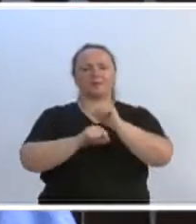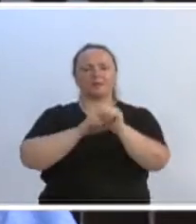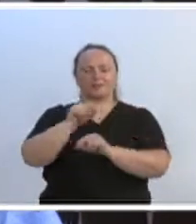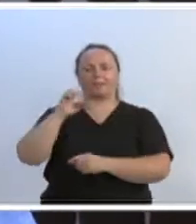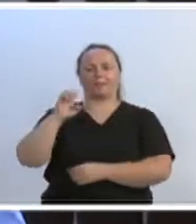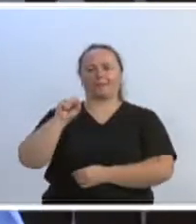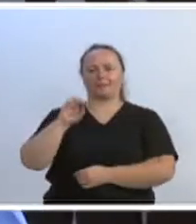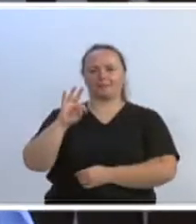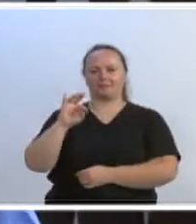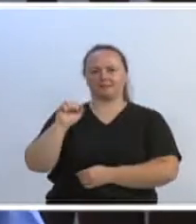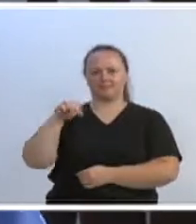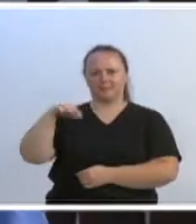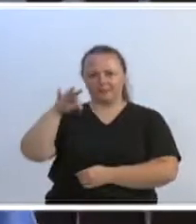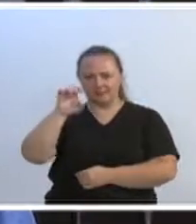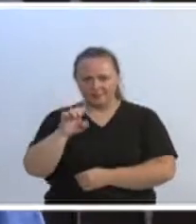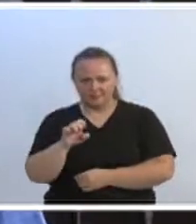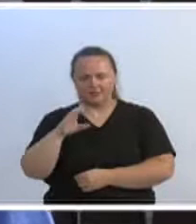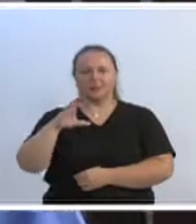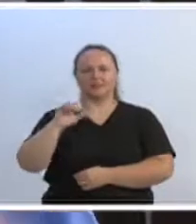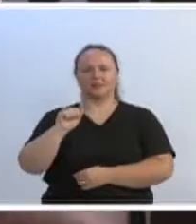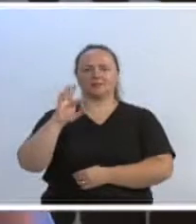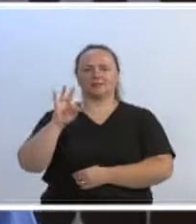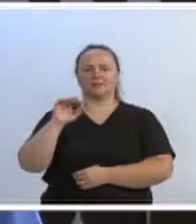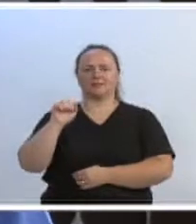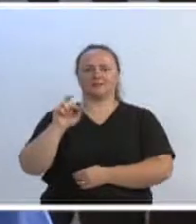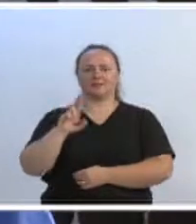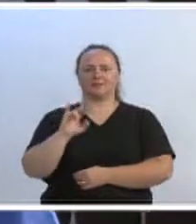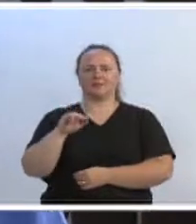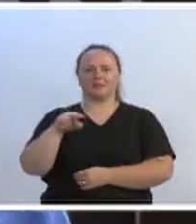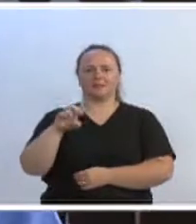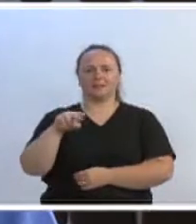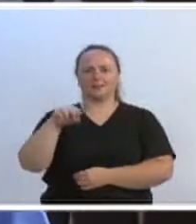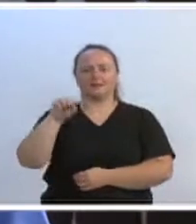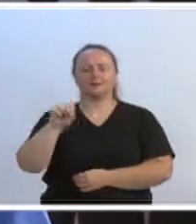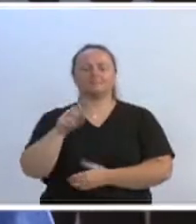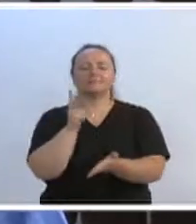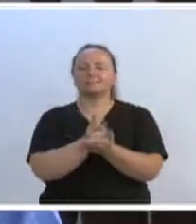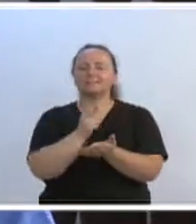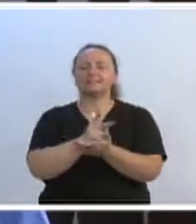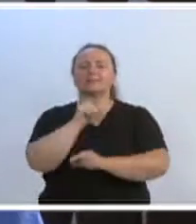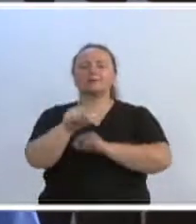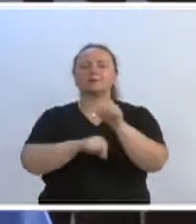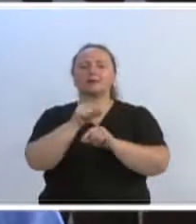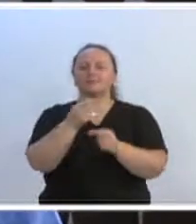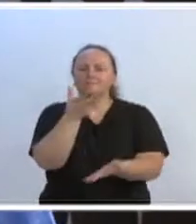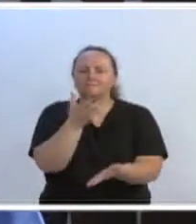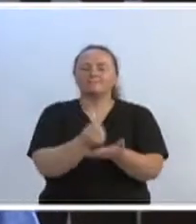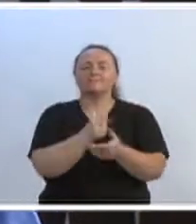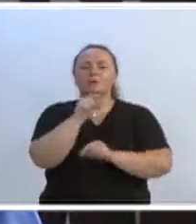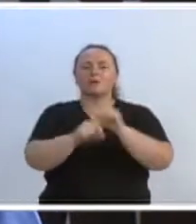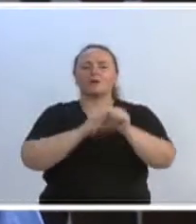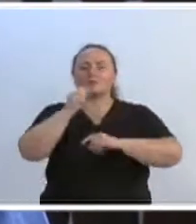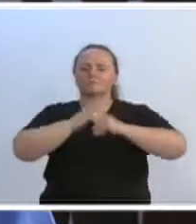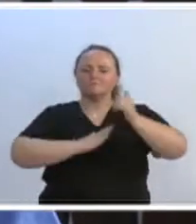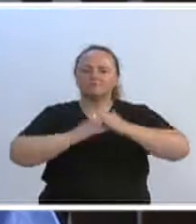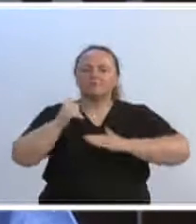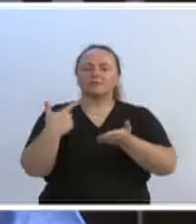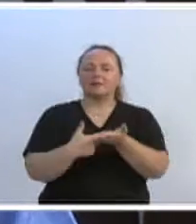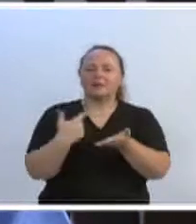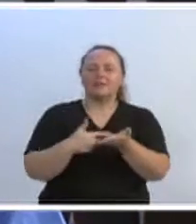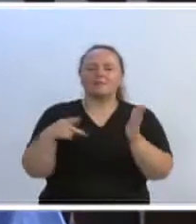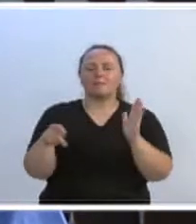da Biblioteca Pública Municipal em Blumenau. Então foi a partir daí que Ferreira me convidou, inclusive, para colaborar com a